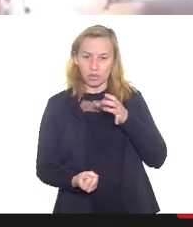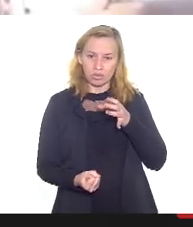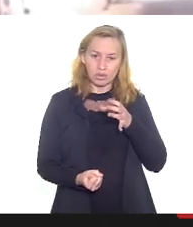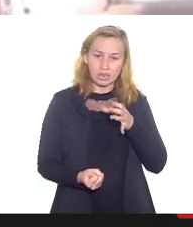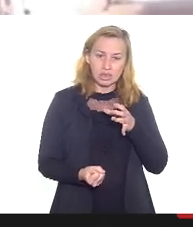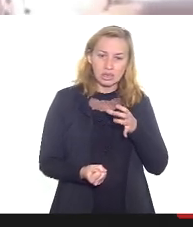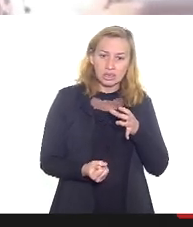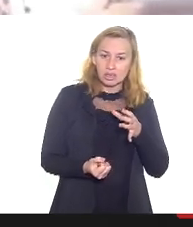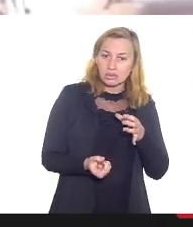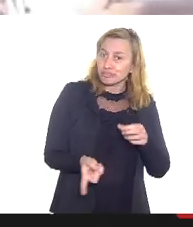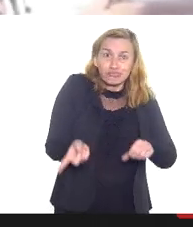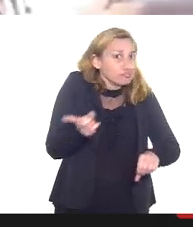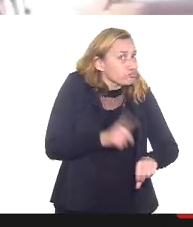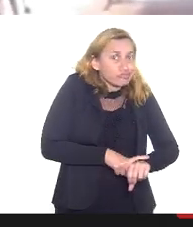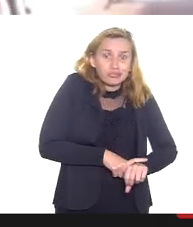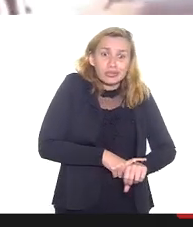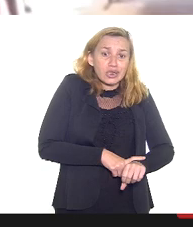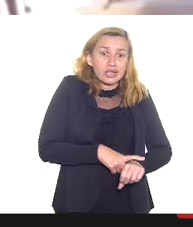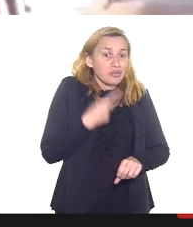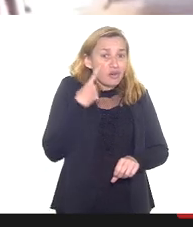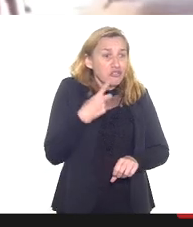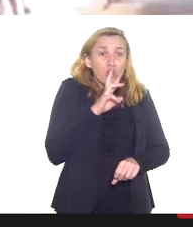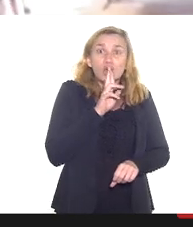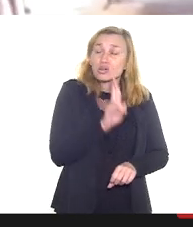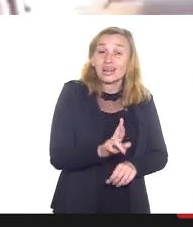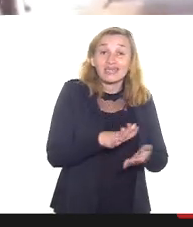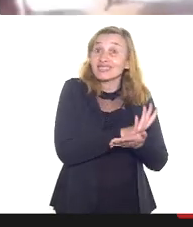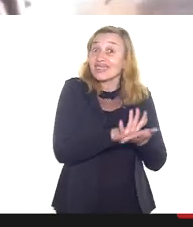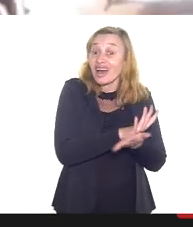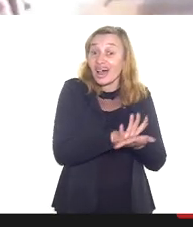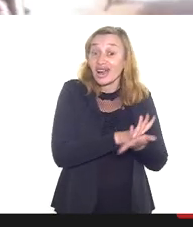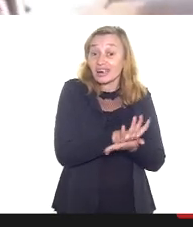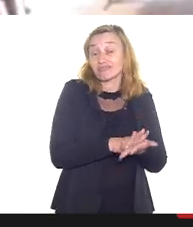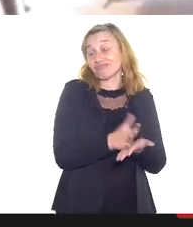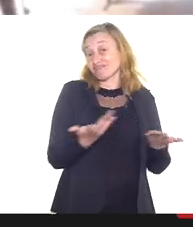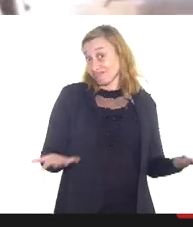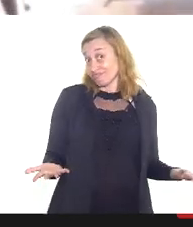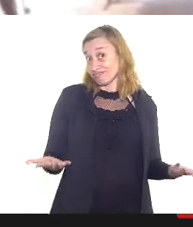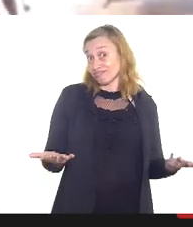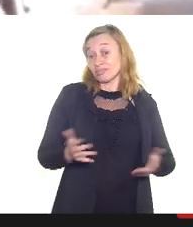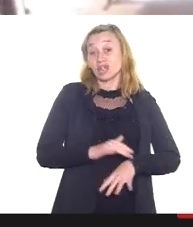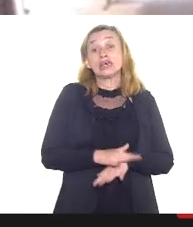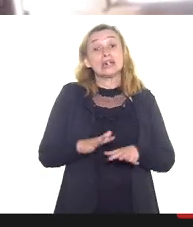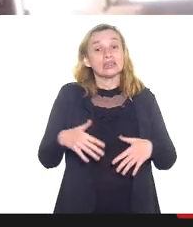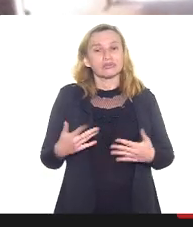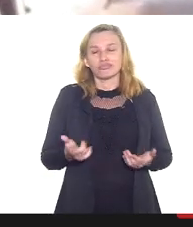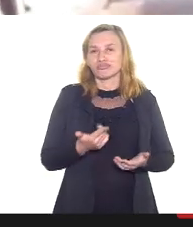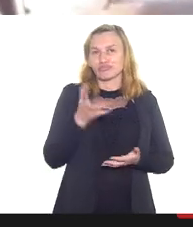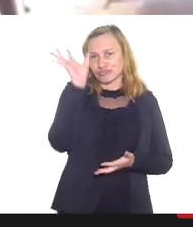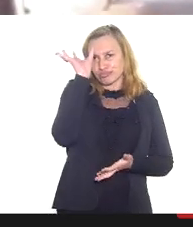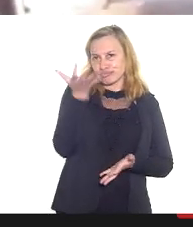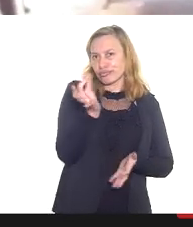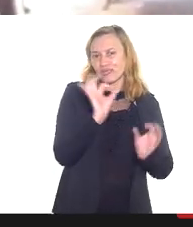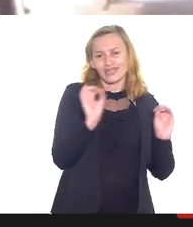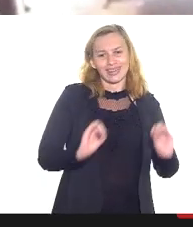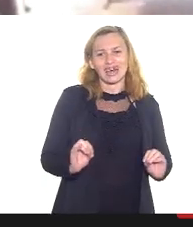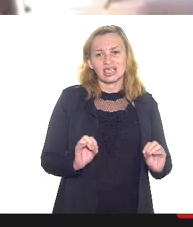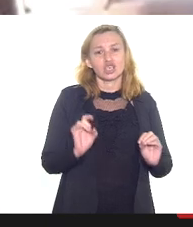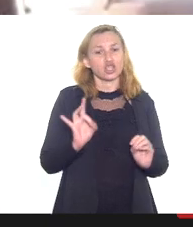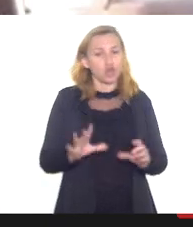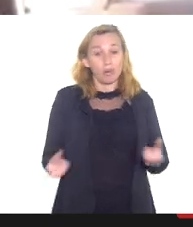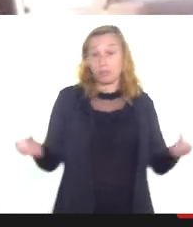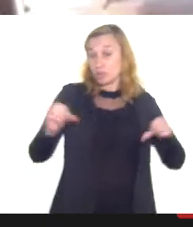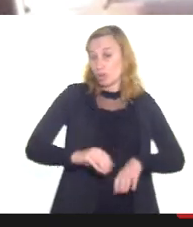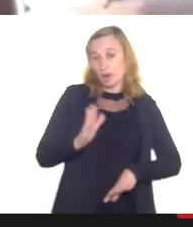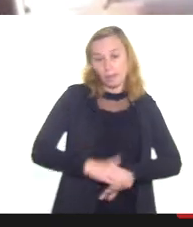sem tempo para a gente ver os resultados disso, a bel prazer. Né? E isso não resolve, isso só aprofunda mais